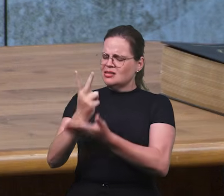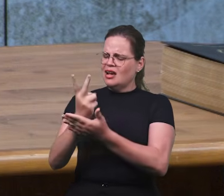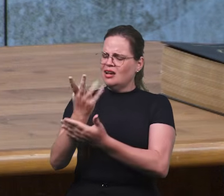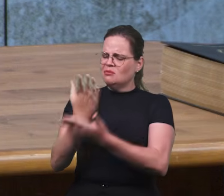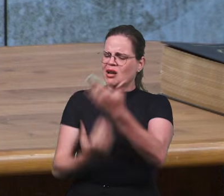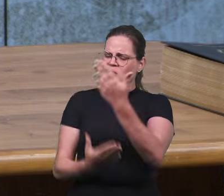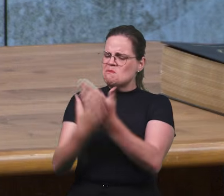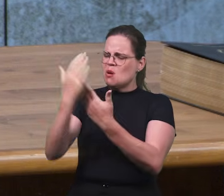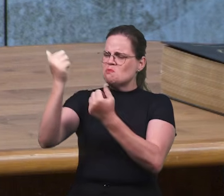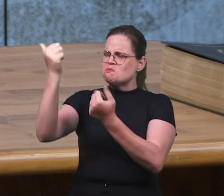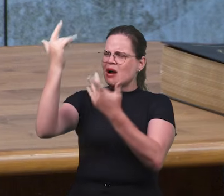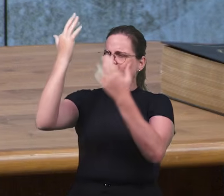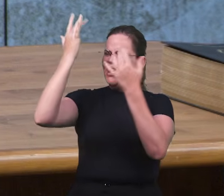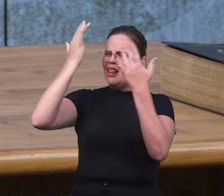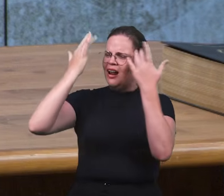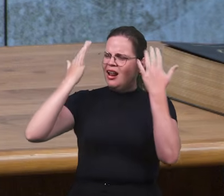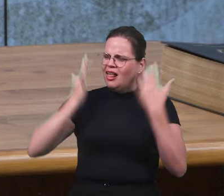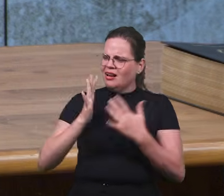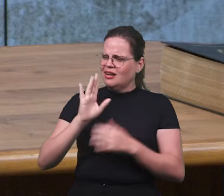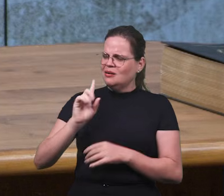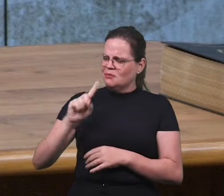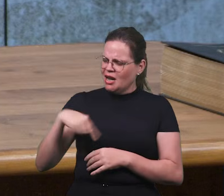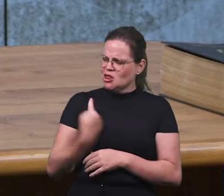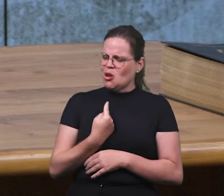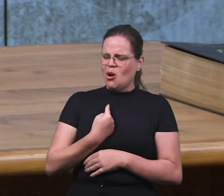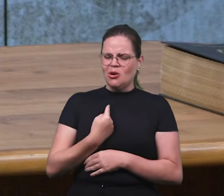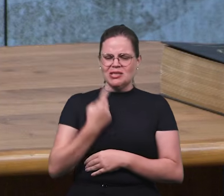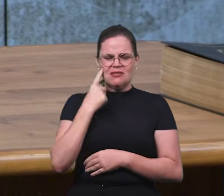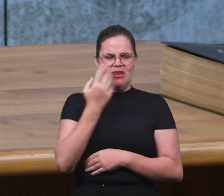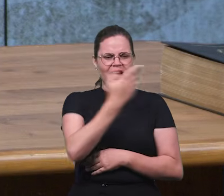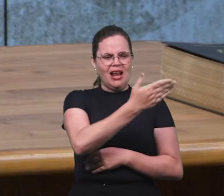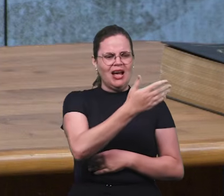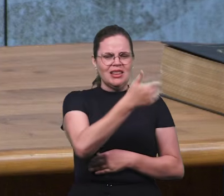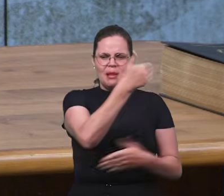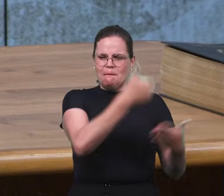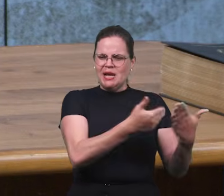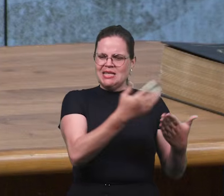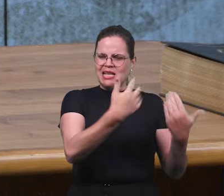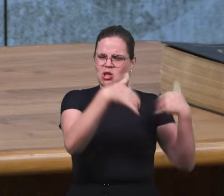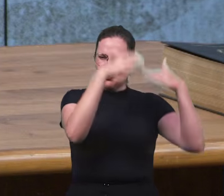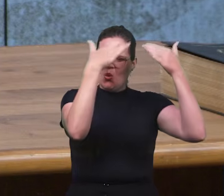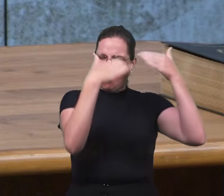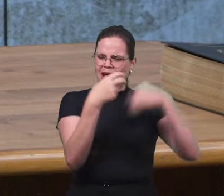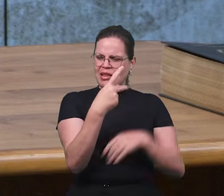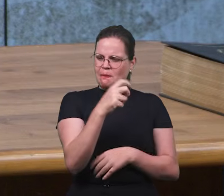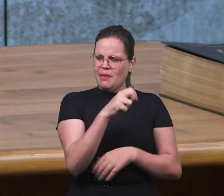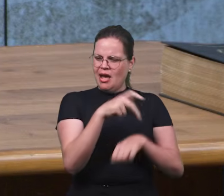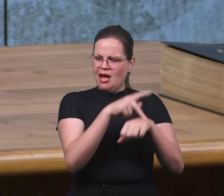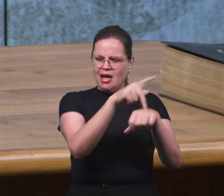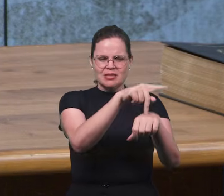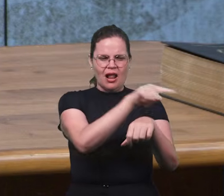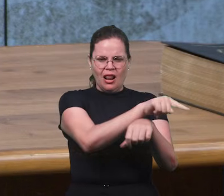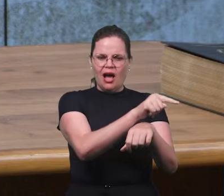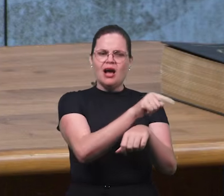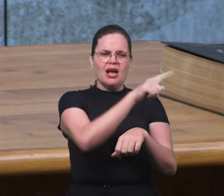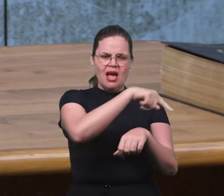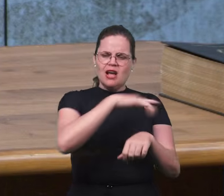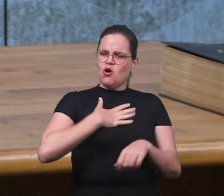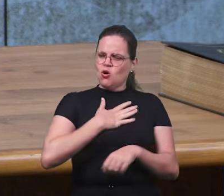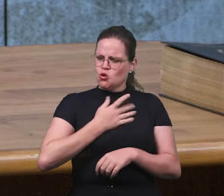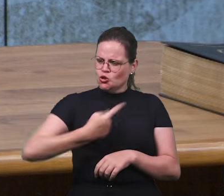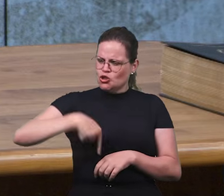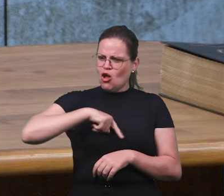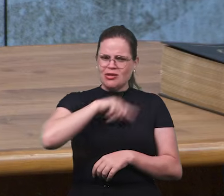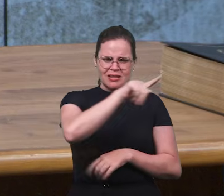nós beneficência perante os reis da Pérsia para revivermos, para levantarmos a casa